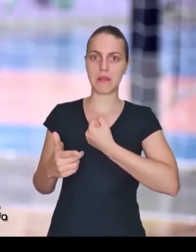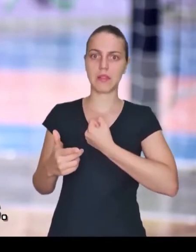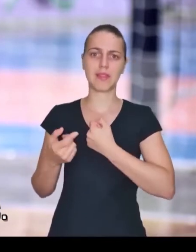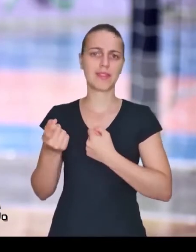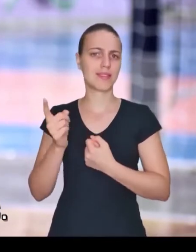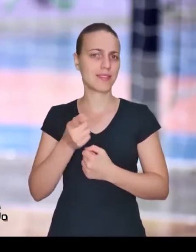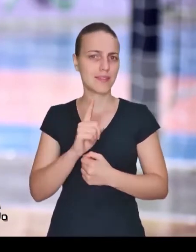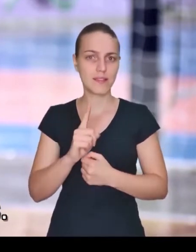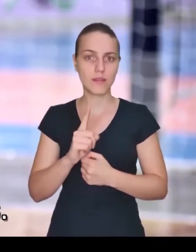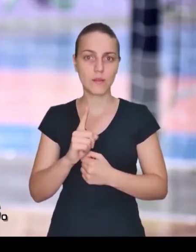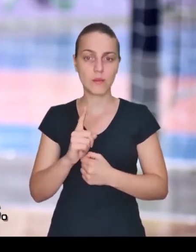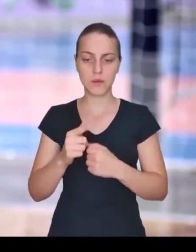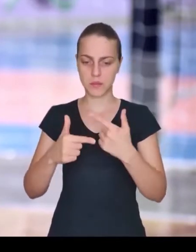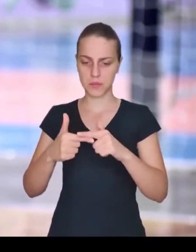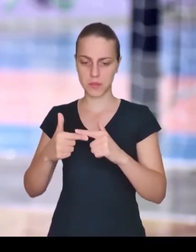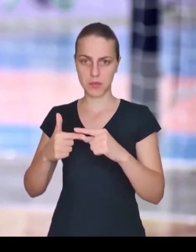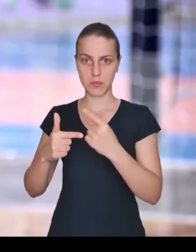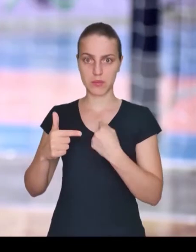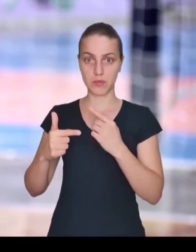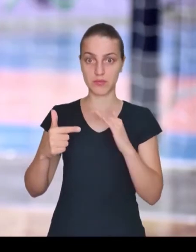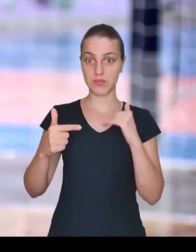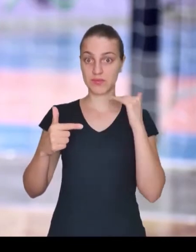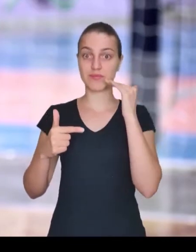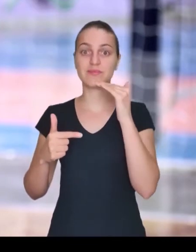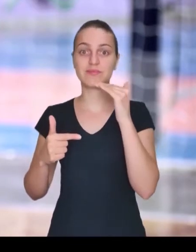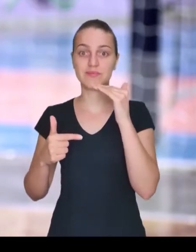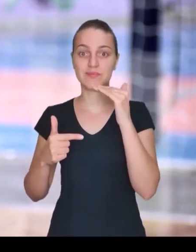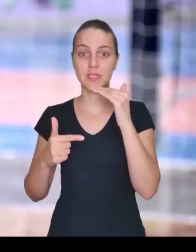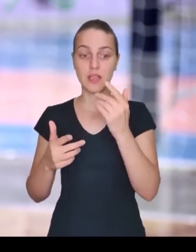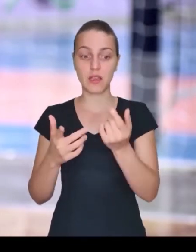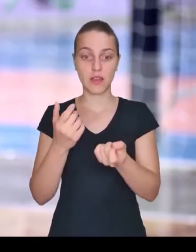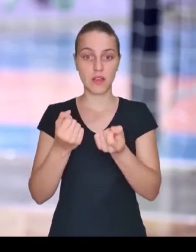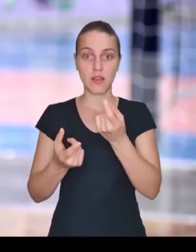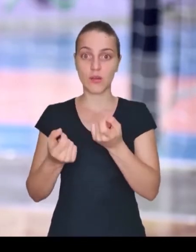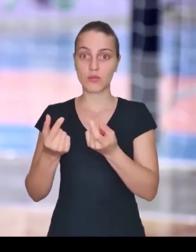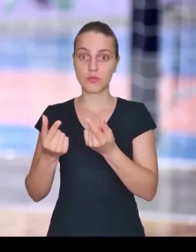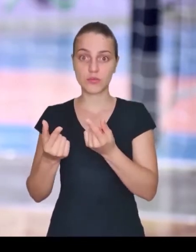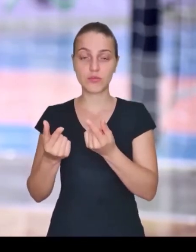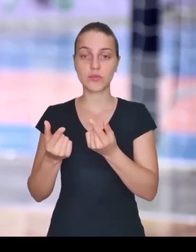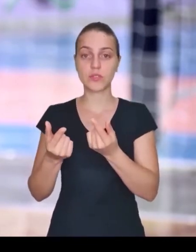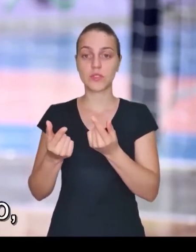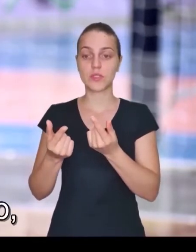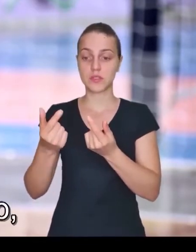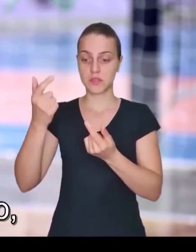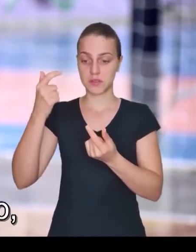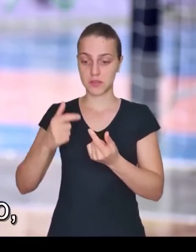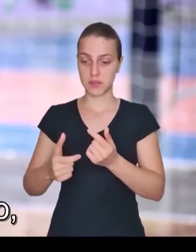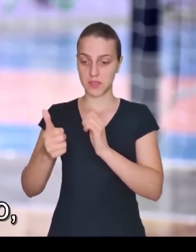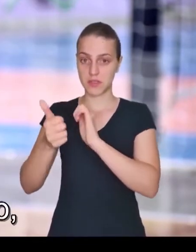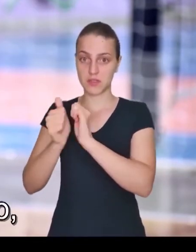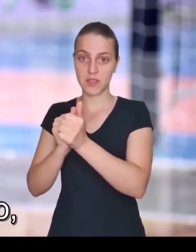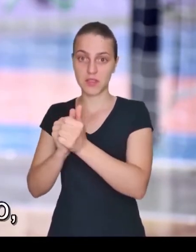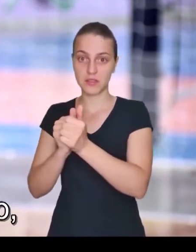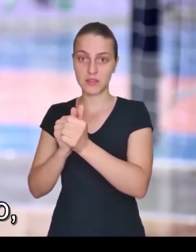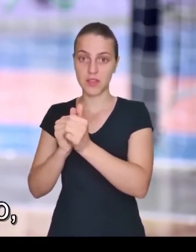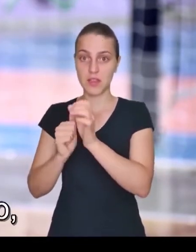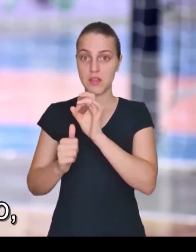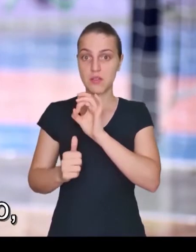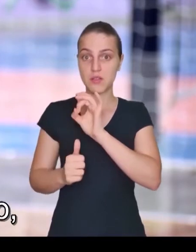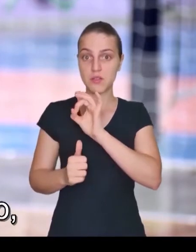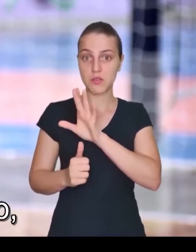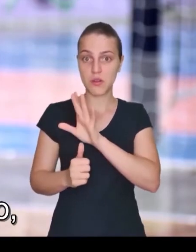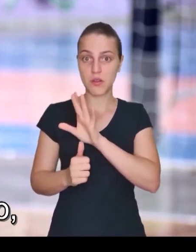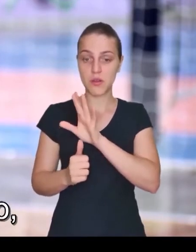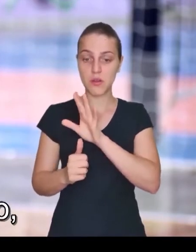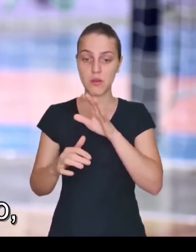existem problemas muito difíceis, mas nós temos atletas aqui que muitas das vezes mexem só o pescoço. Né? Tem atleta da bocha que o fato de